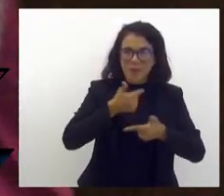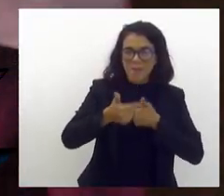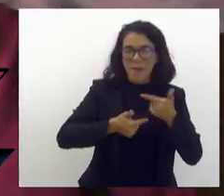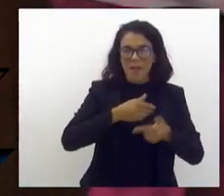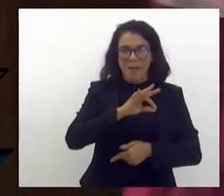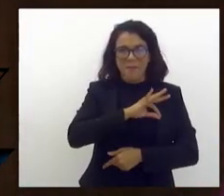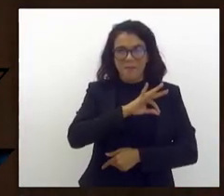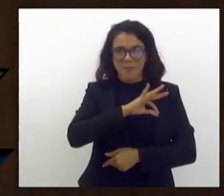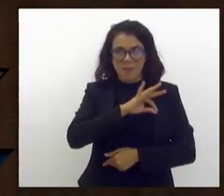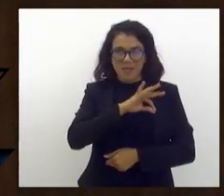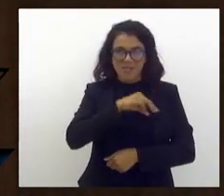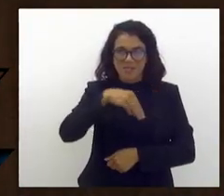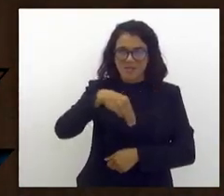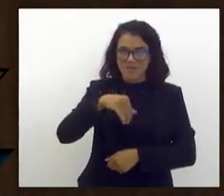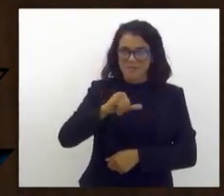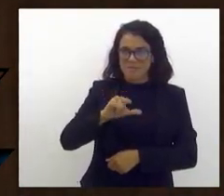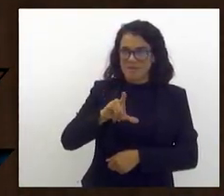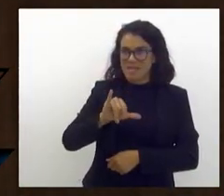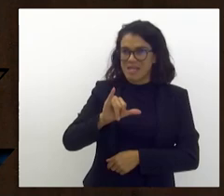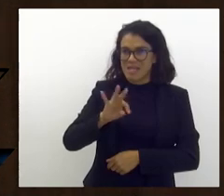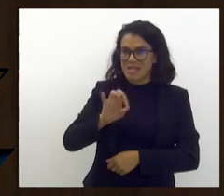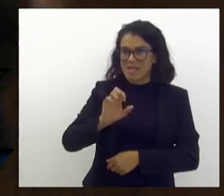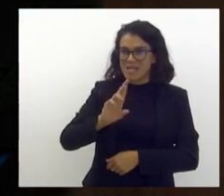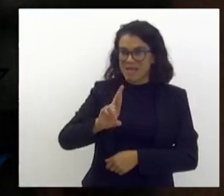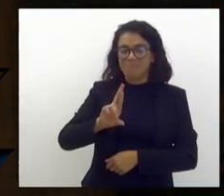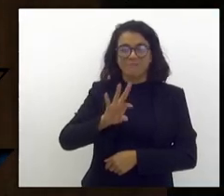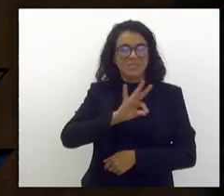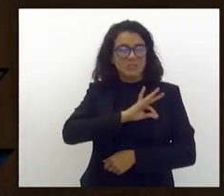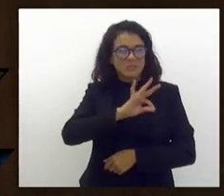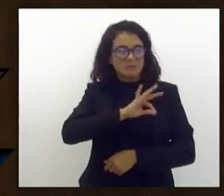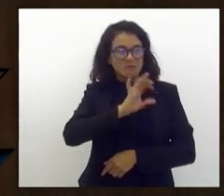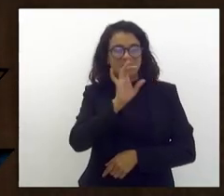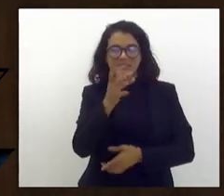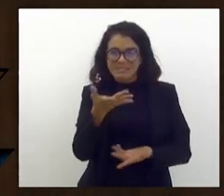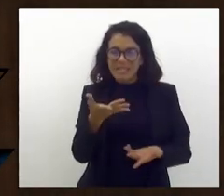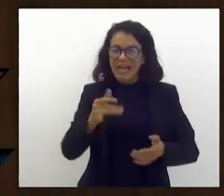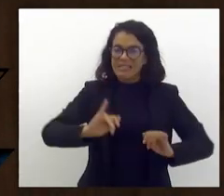muitas vezes massacrada, esquecida, os policiais.